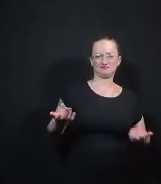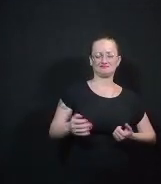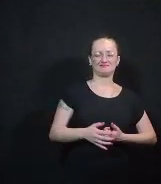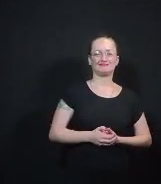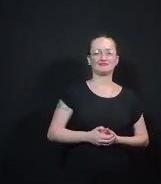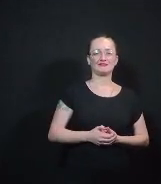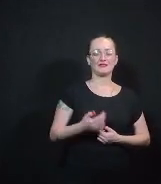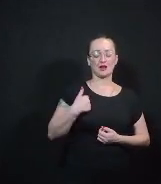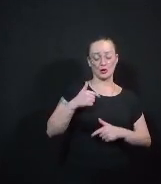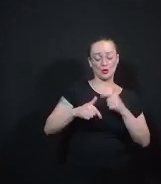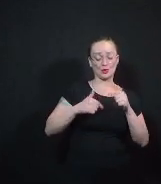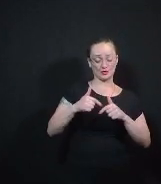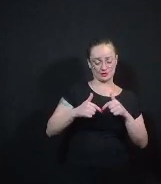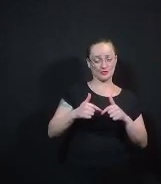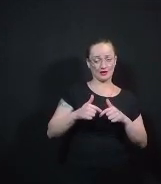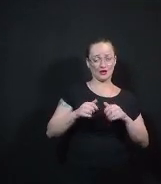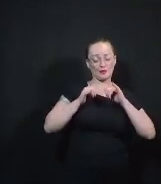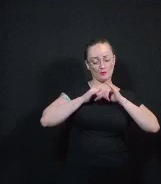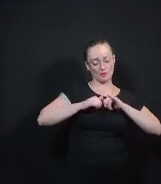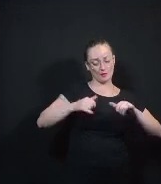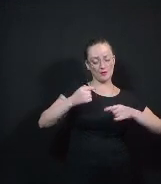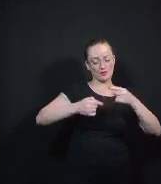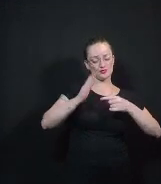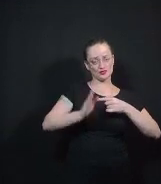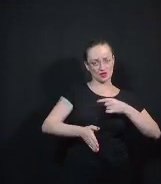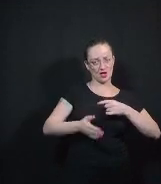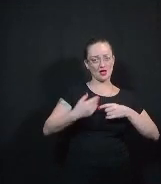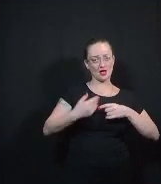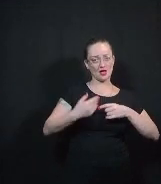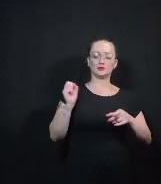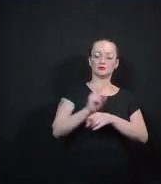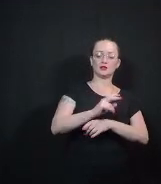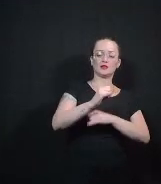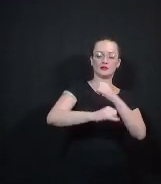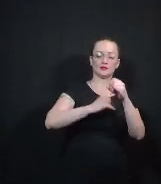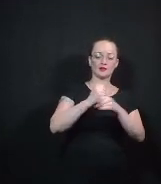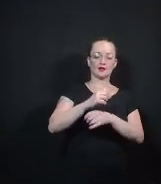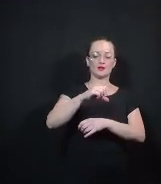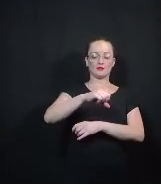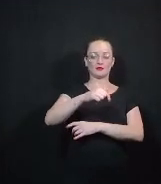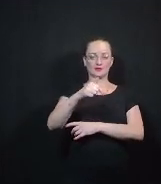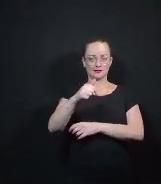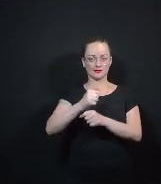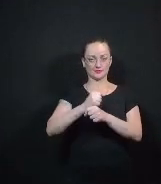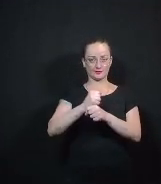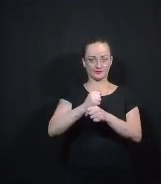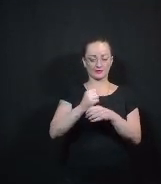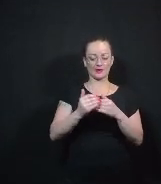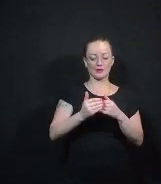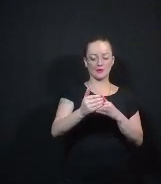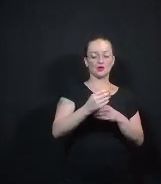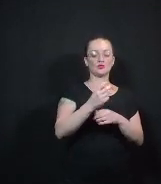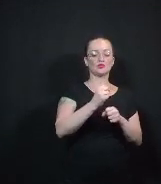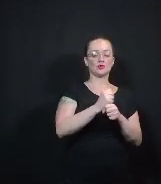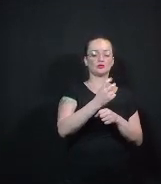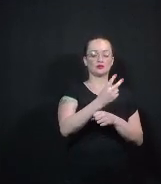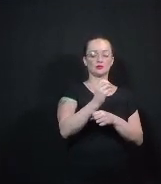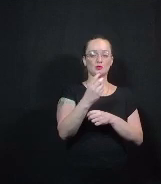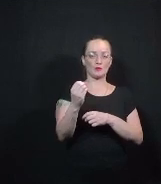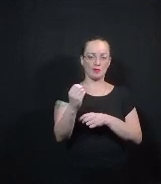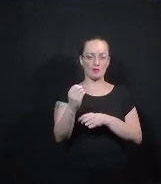eu trabalhei, como eu disse, em campanhas políticas. Eu entrei para a internet em 97. Trabalhei a partir de 2000 e pouco em campanhas